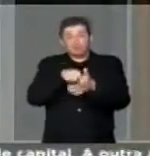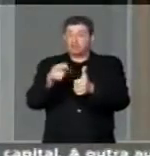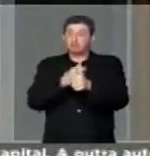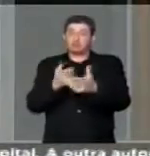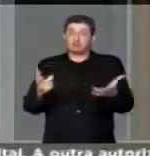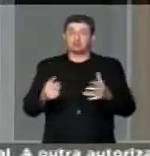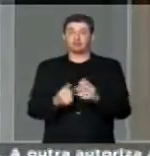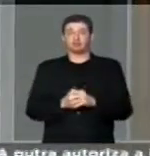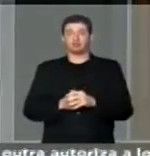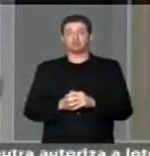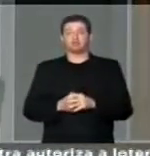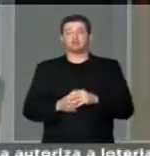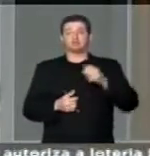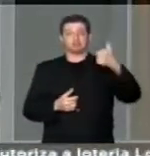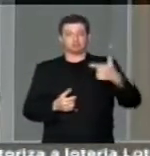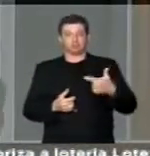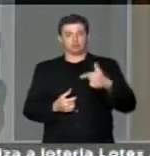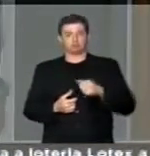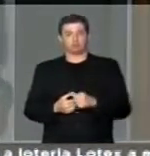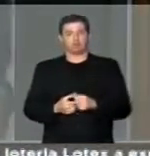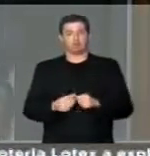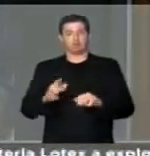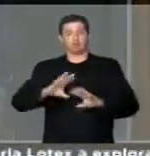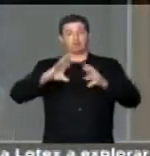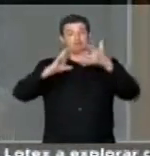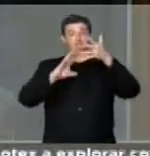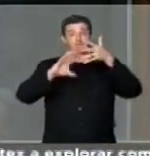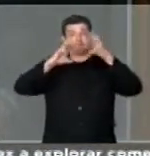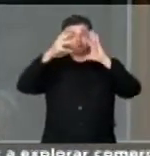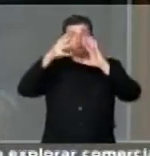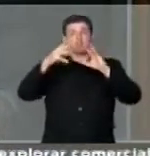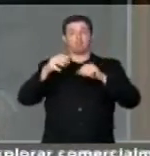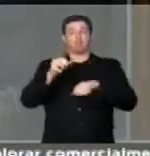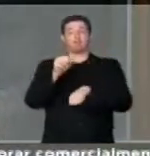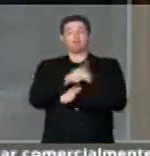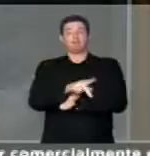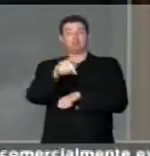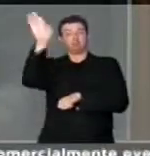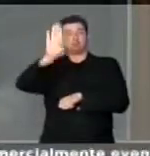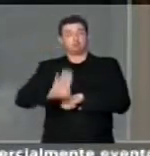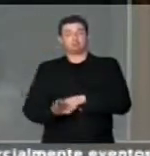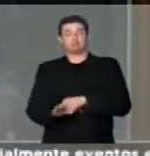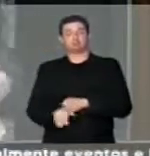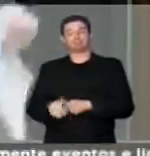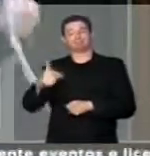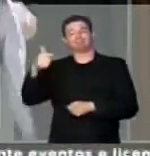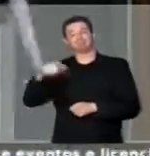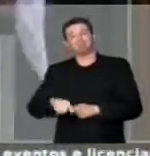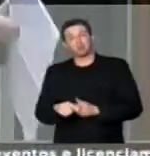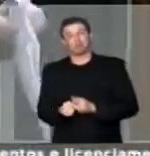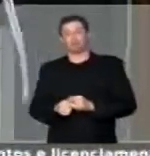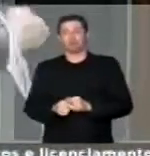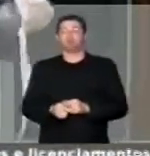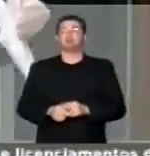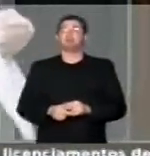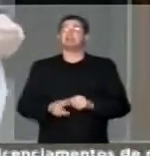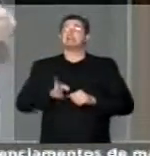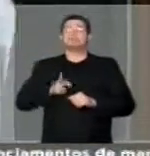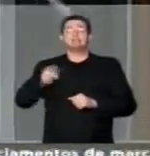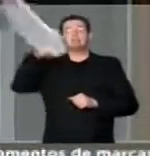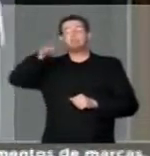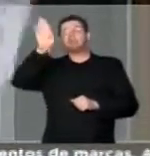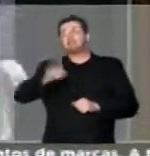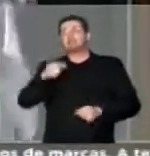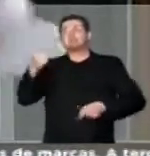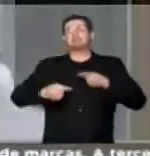pública. Em segundo lugar, reforma da Previdência no nosso país. Mais uma vez, toda vez, aqui no Brasil